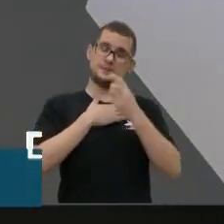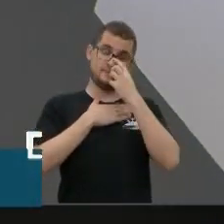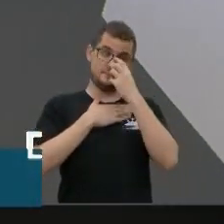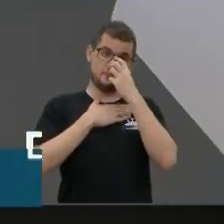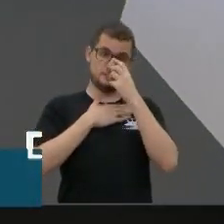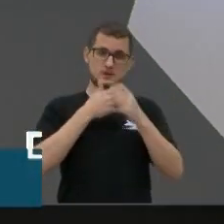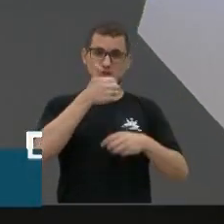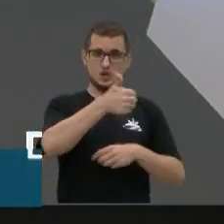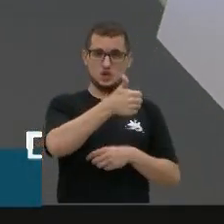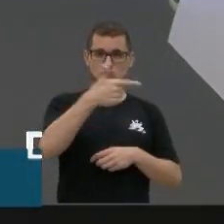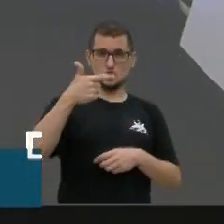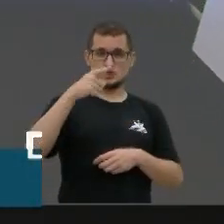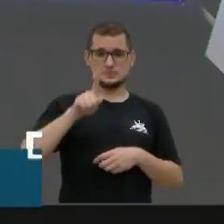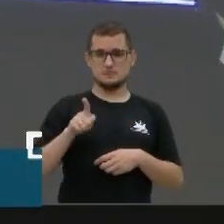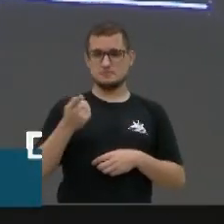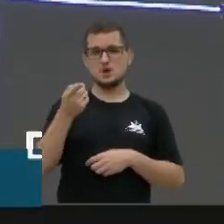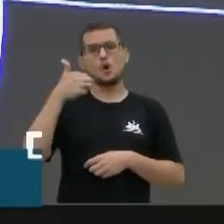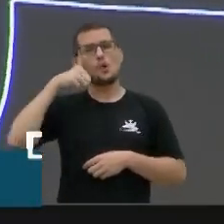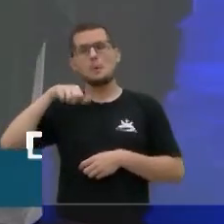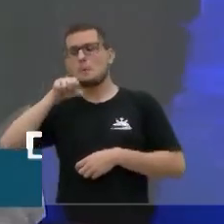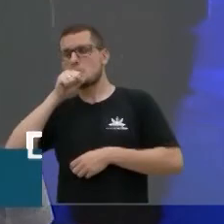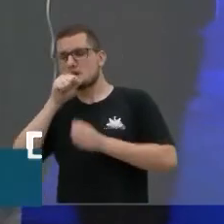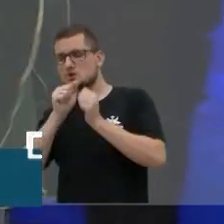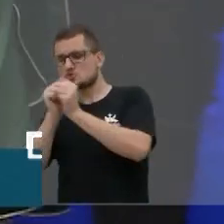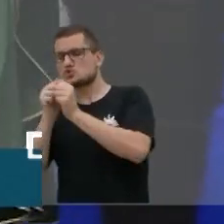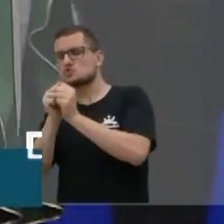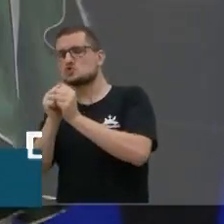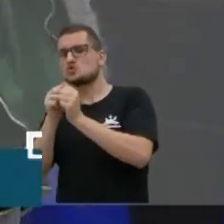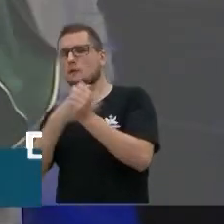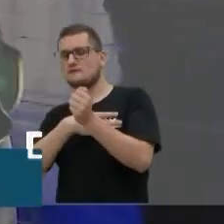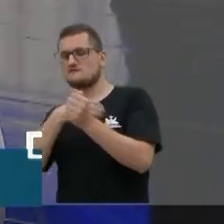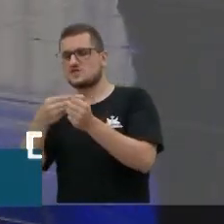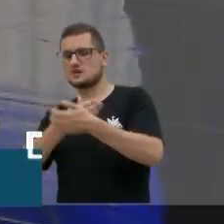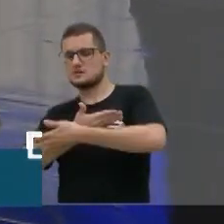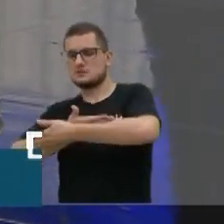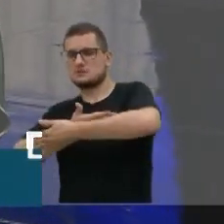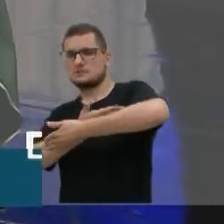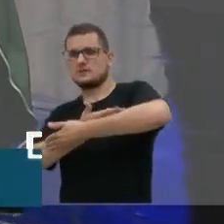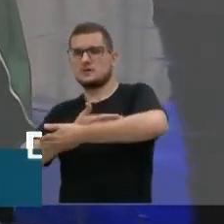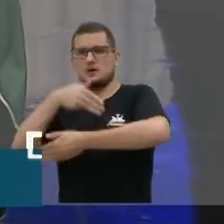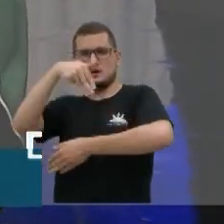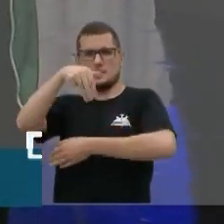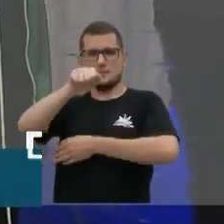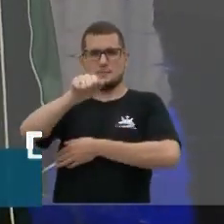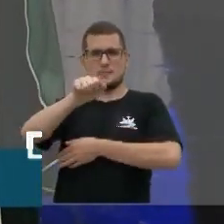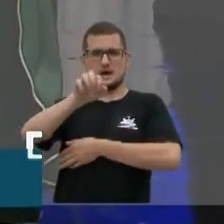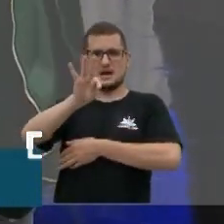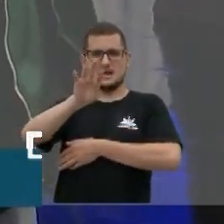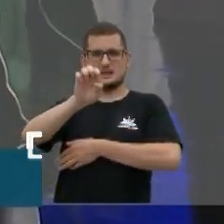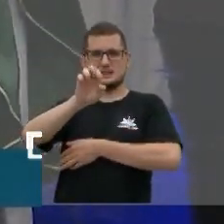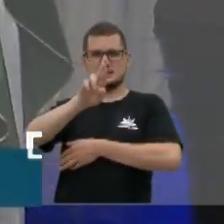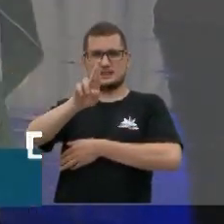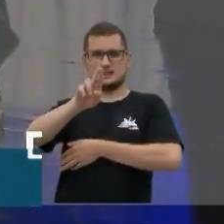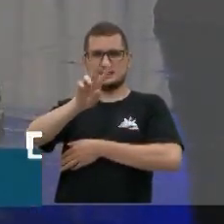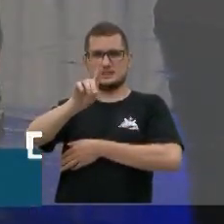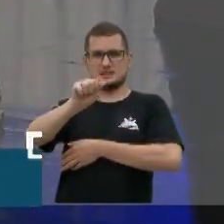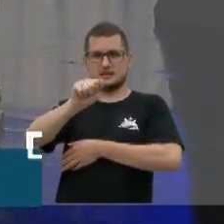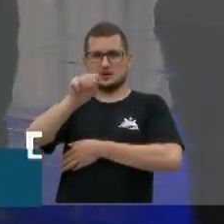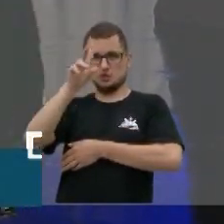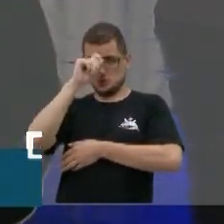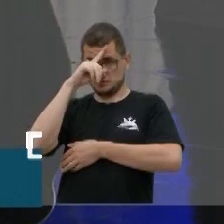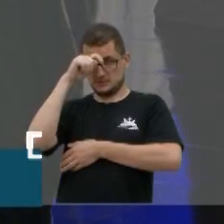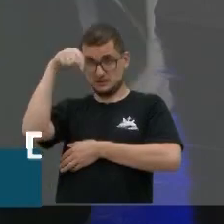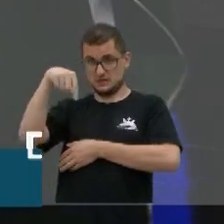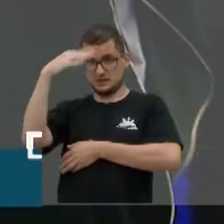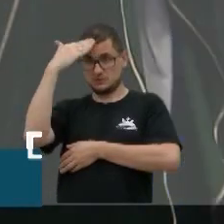12 mil mães com filhos recém-nascidos no Mater Dei. Você sabia, só no ano de 2019, o